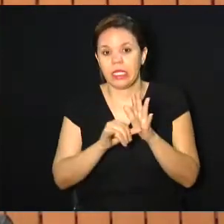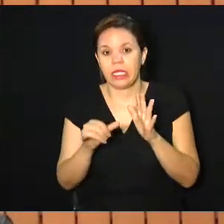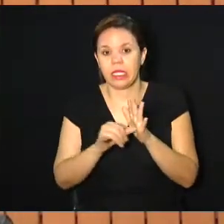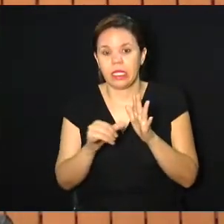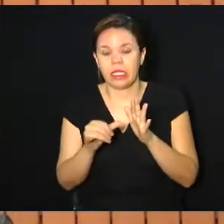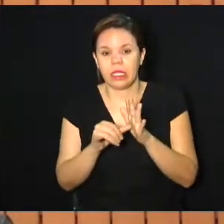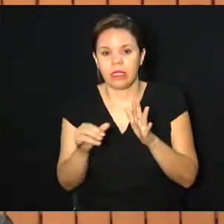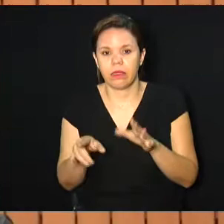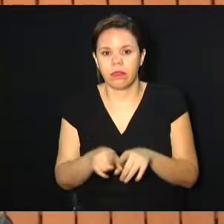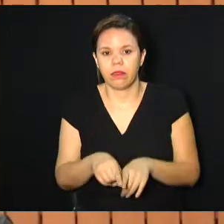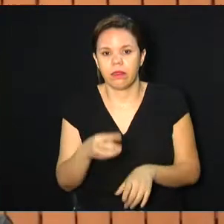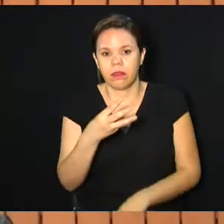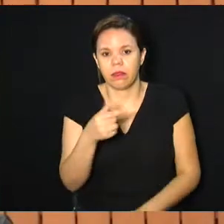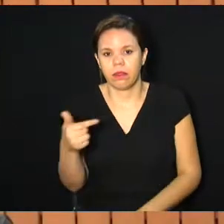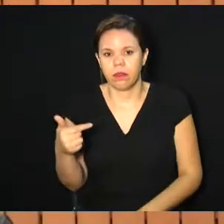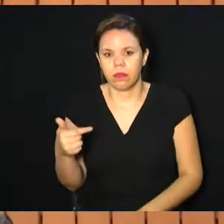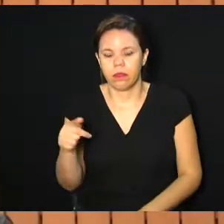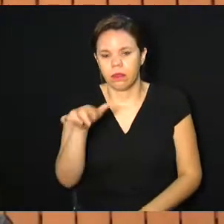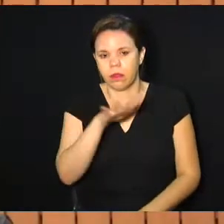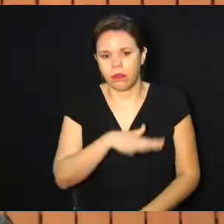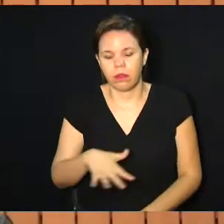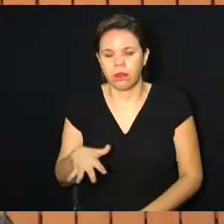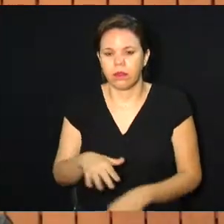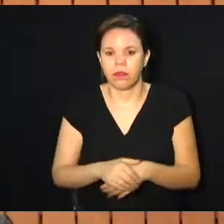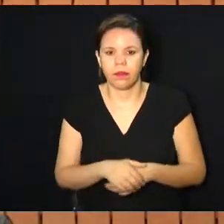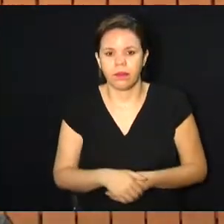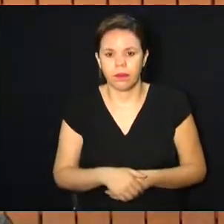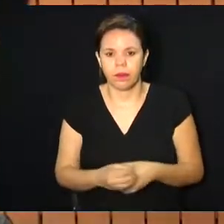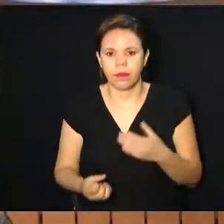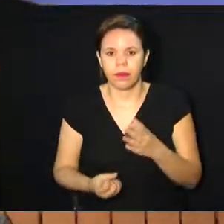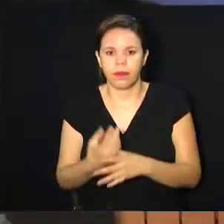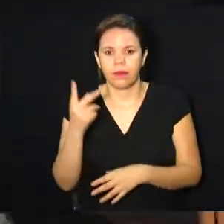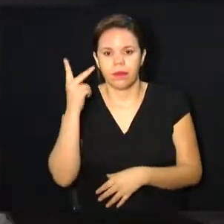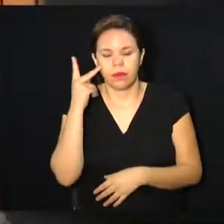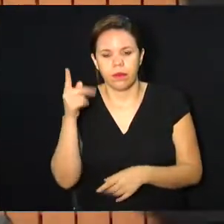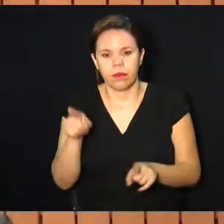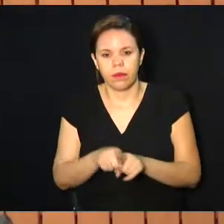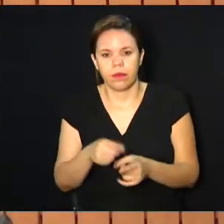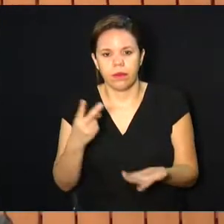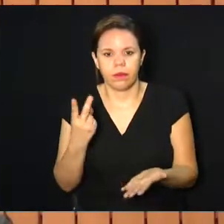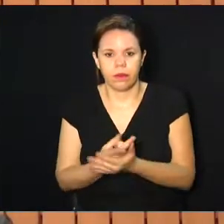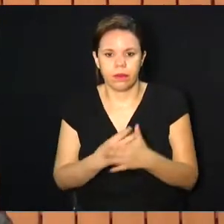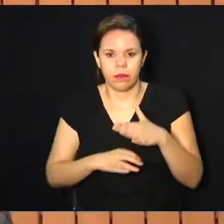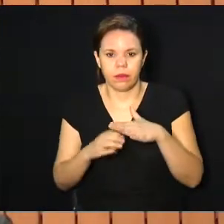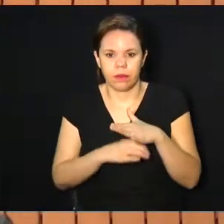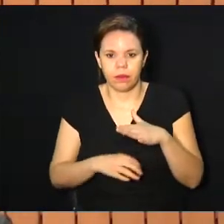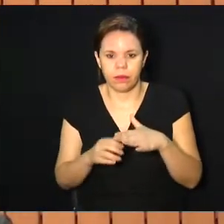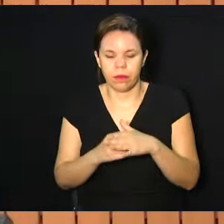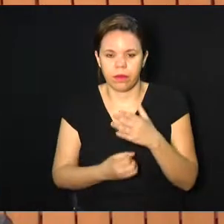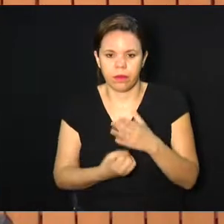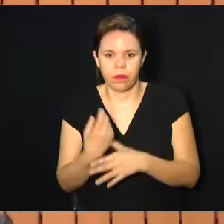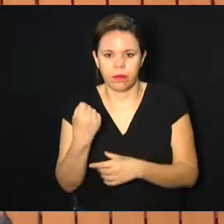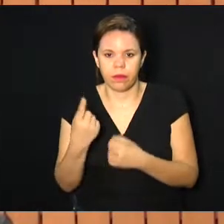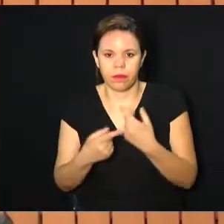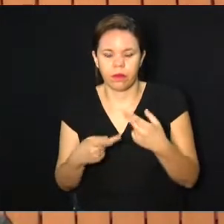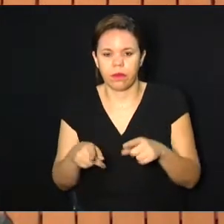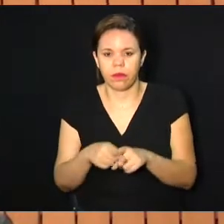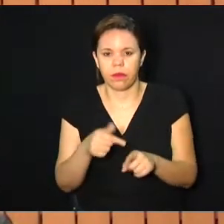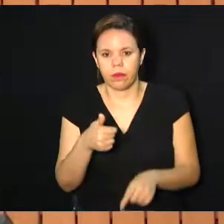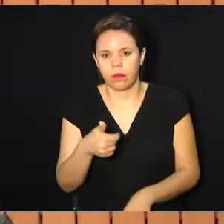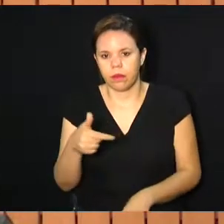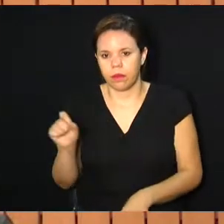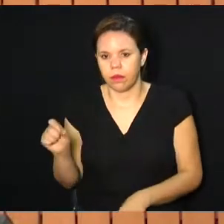e das 32 áreas que foi dividida a operação em São Paulo, a gente teve as mesmas empresas que já operam em São Paulo, algumas há 110